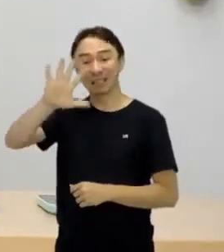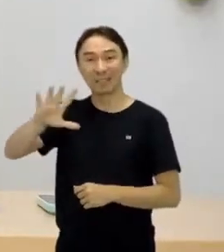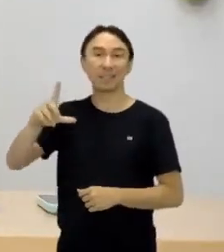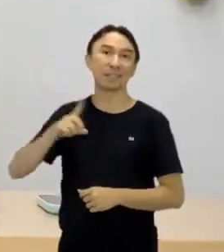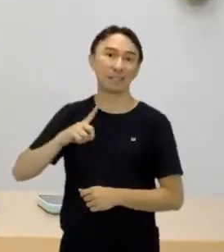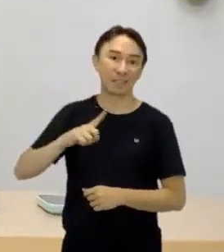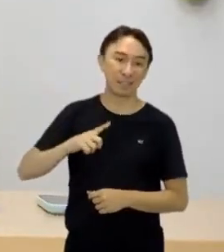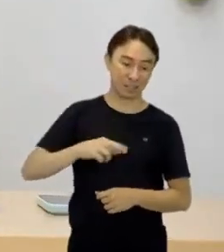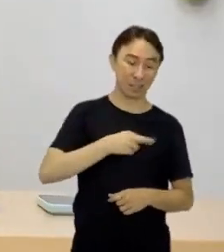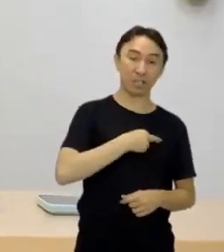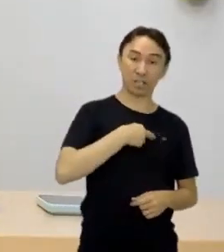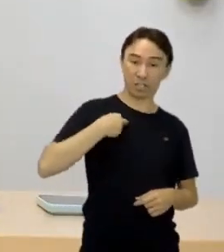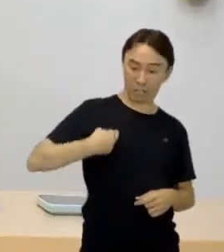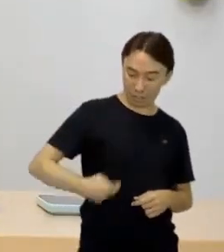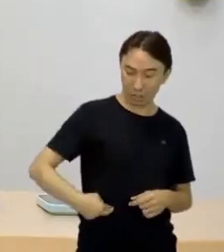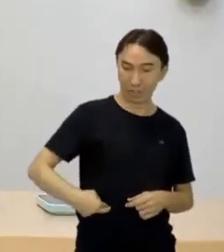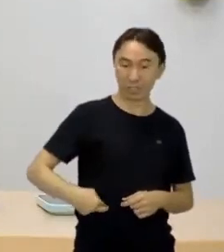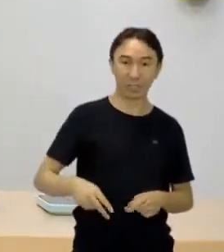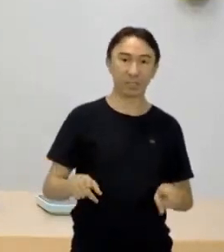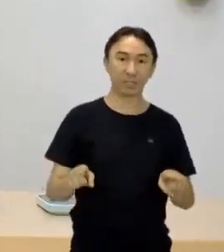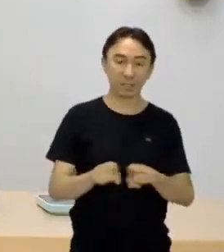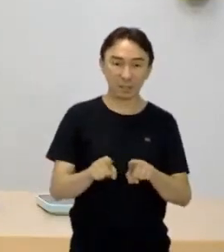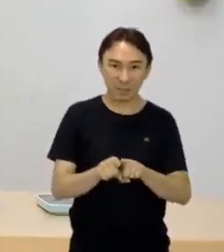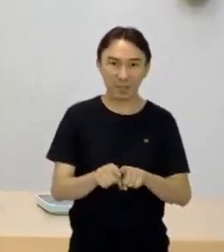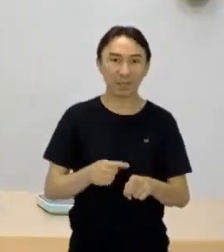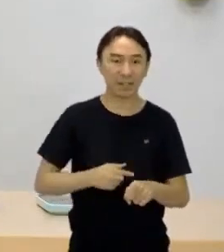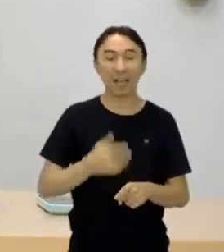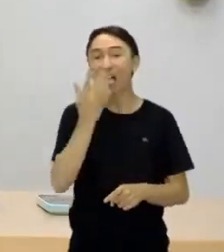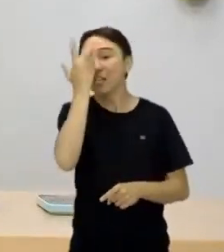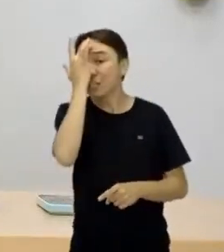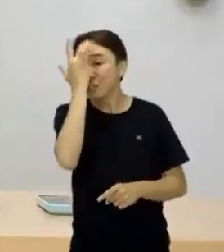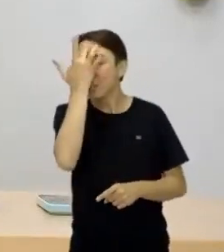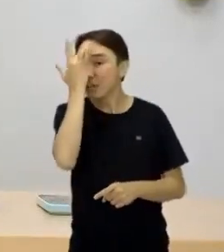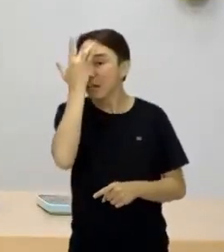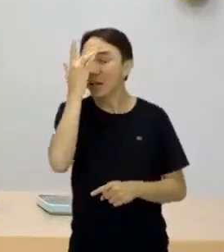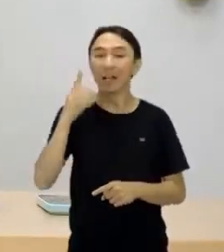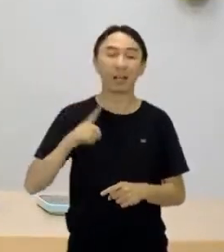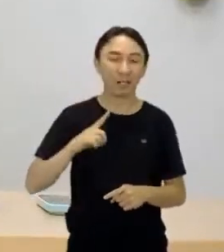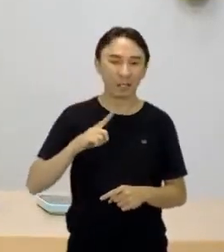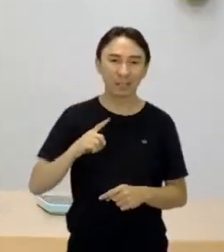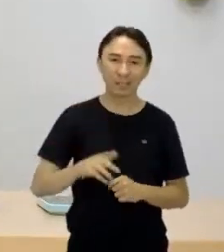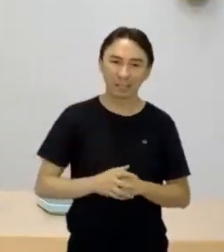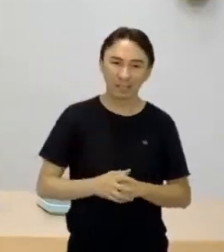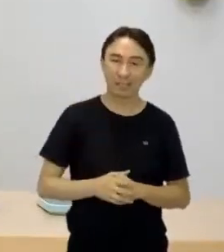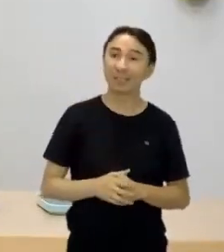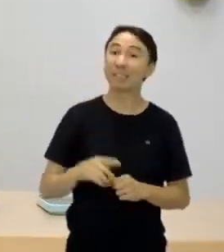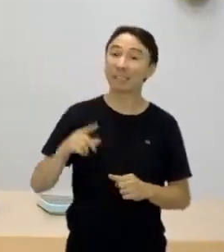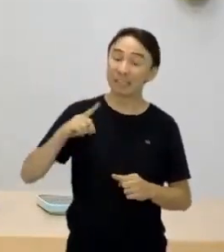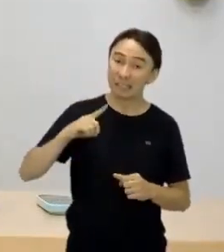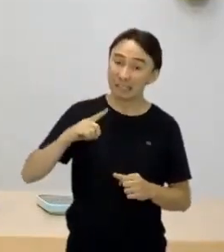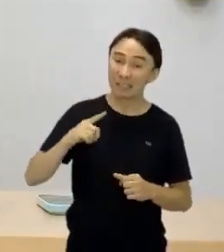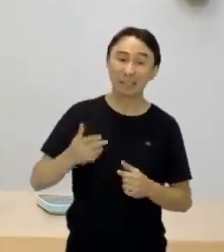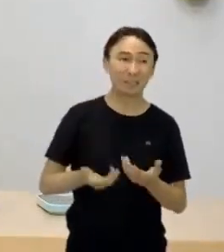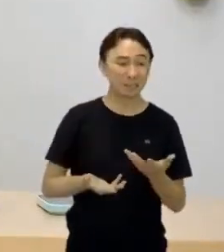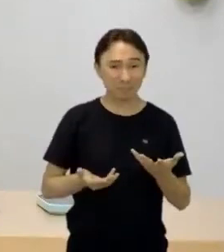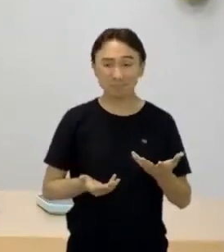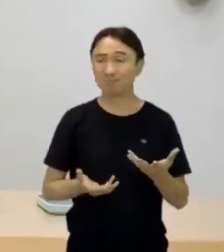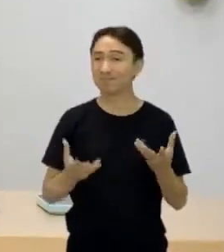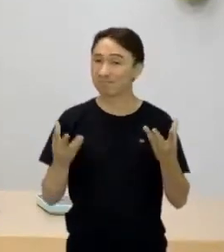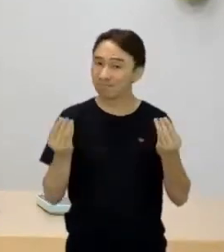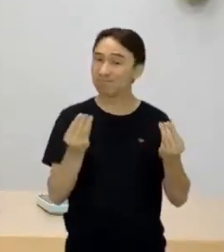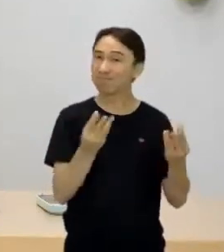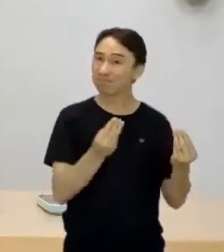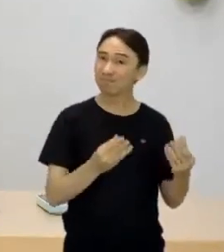né, um percentual populacional, né, como a gente está lá com 7 bilhões e 900 milhões de habitantes aí,